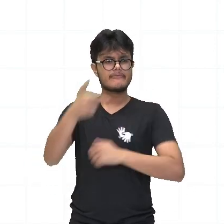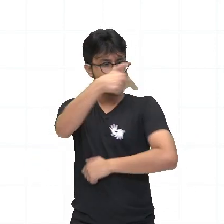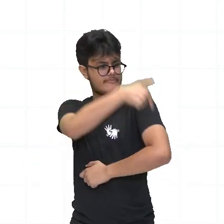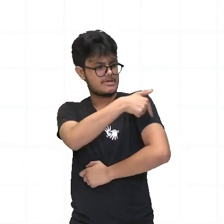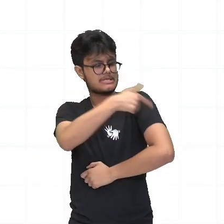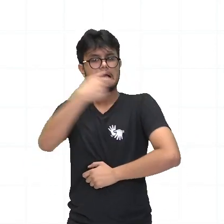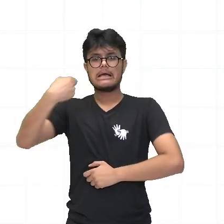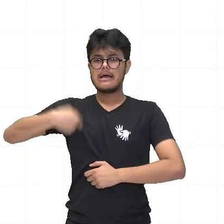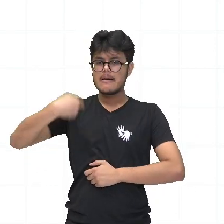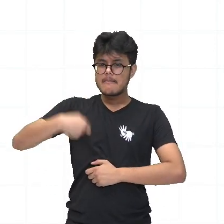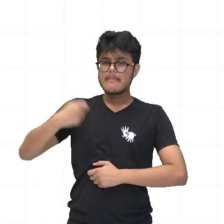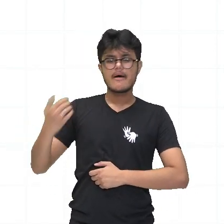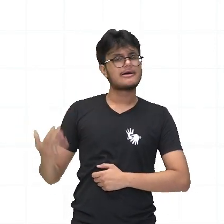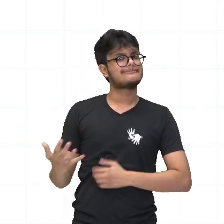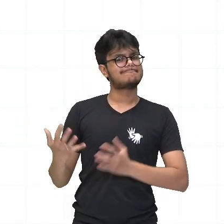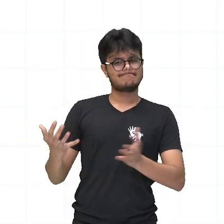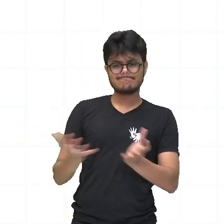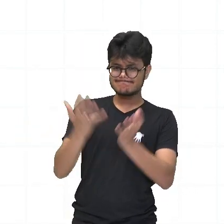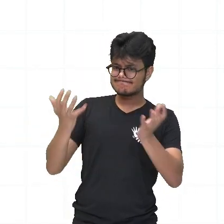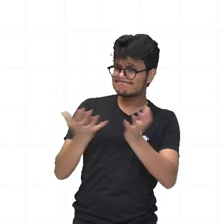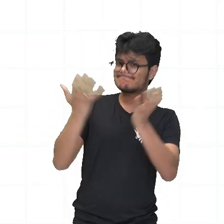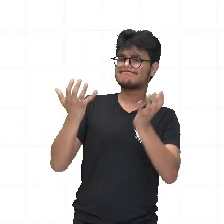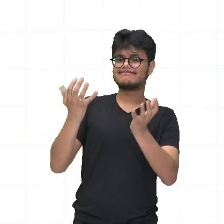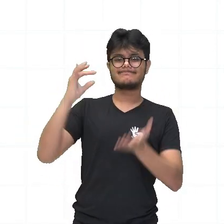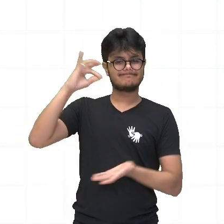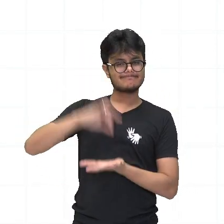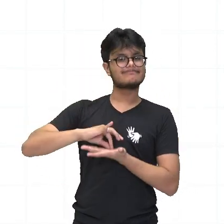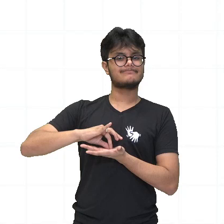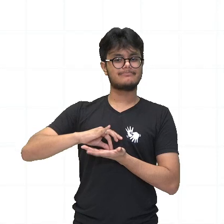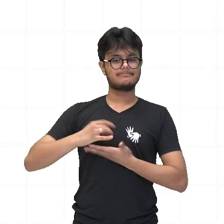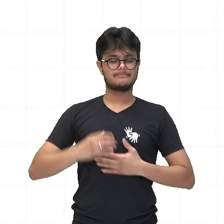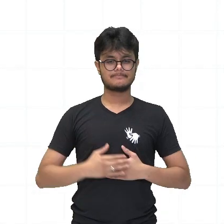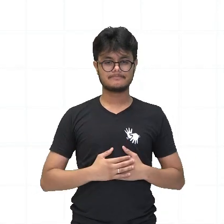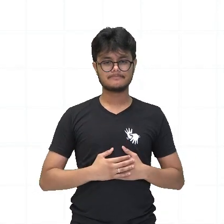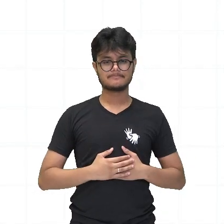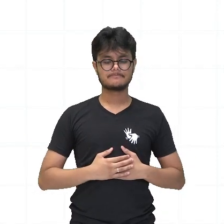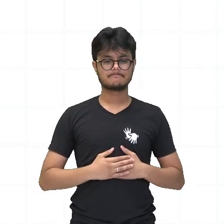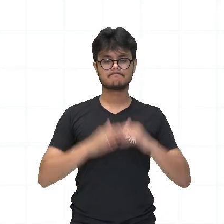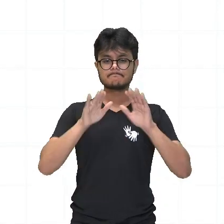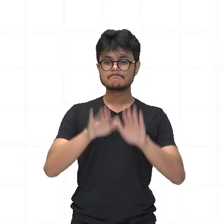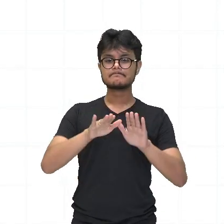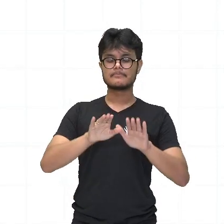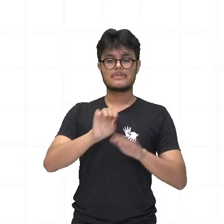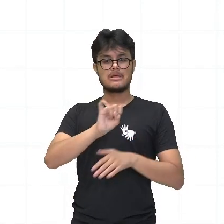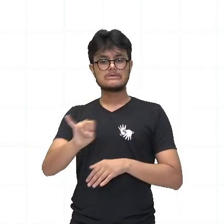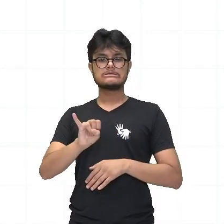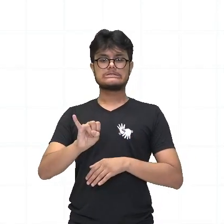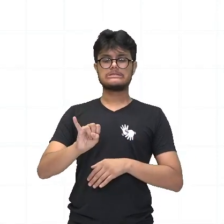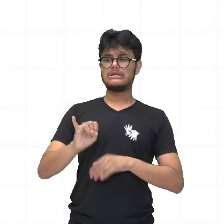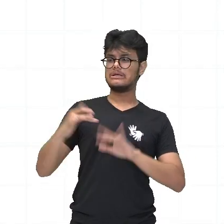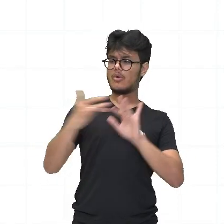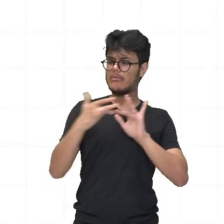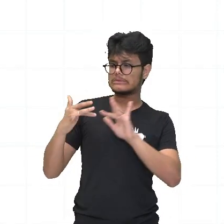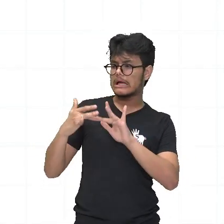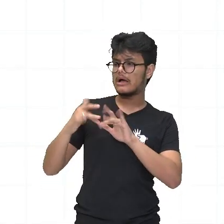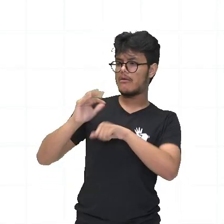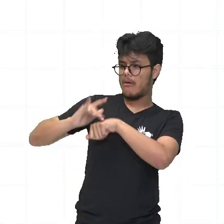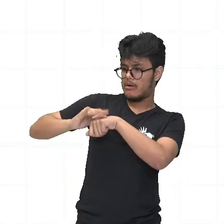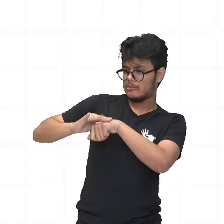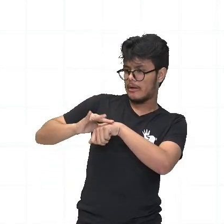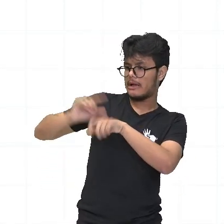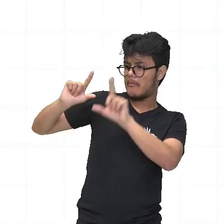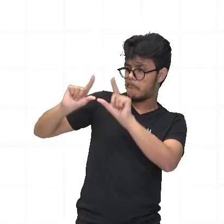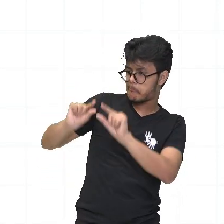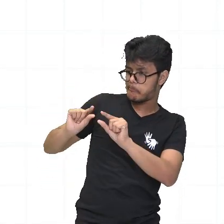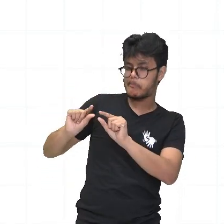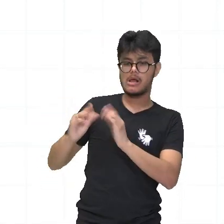vai dar essa ajuda, vai estimular esse nosso sistema. Para que quando haja o contato com um determinado